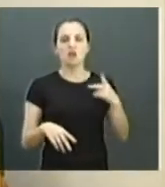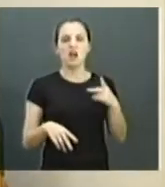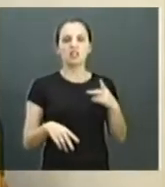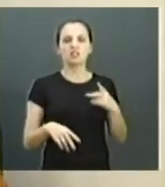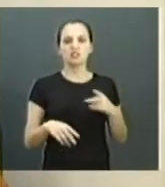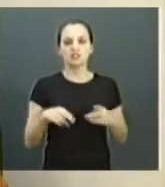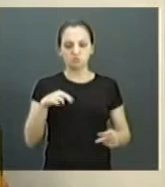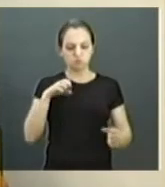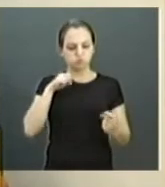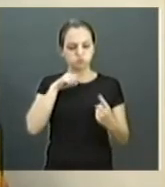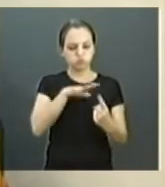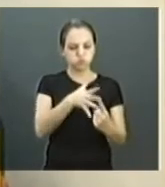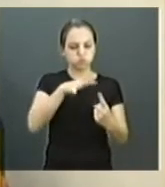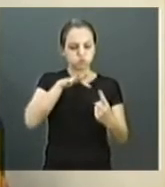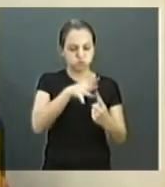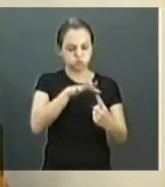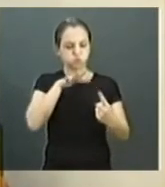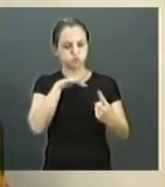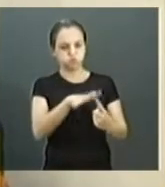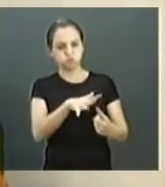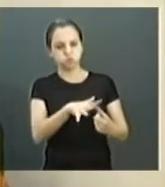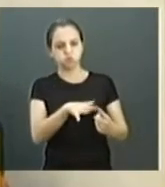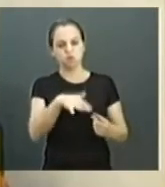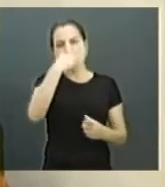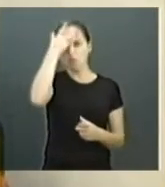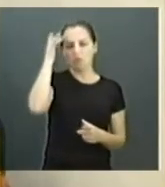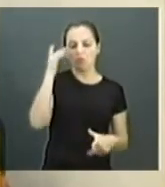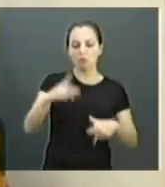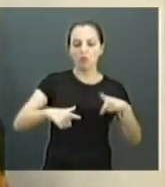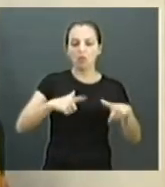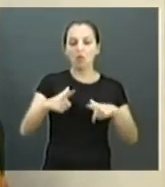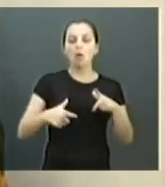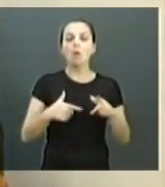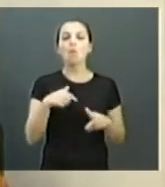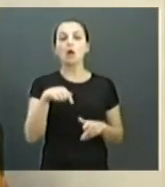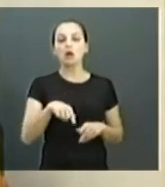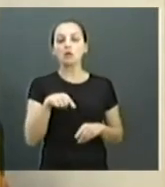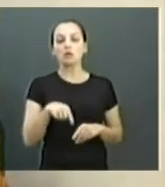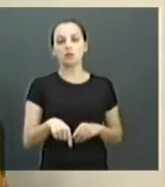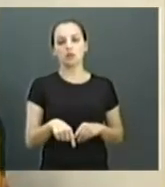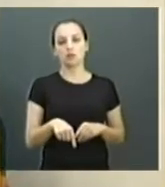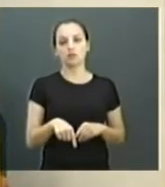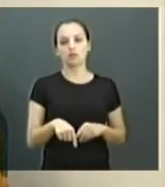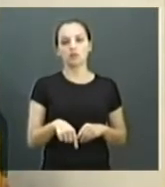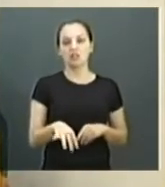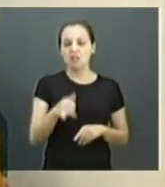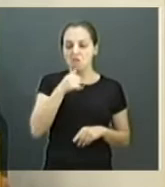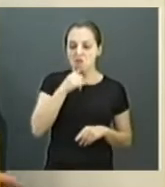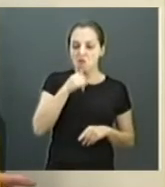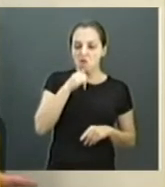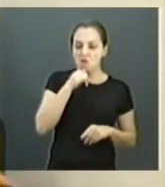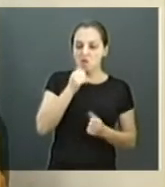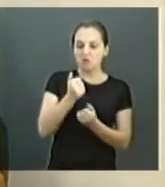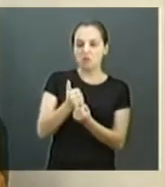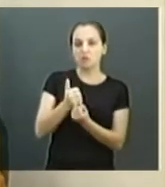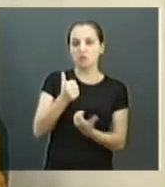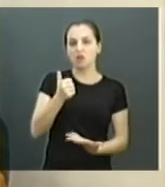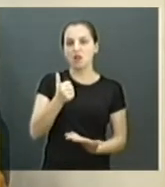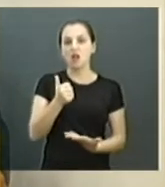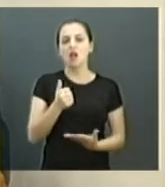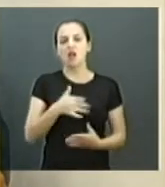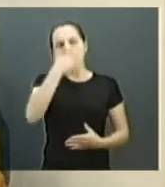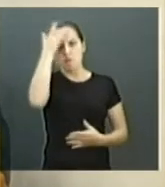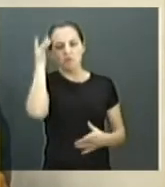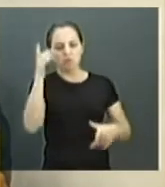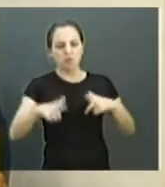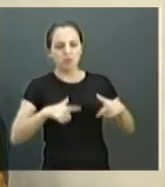por servidor dessa casa, né? Vi, infelizmente, assessores, funcionários mostrando o dedo para